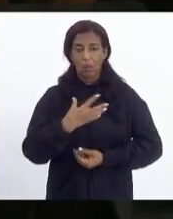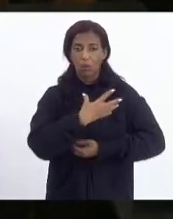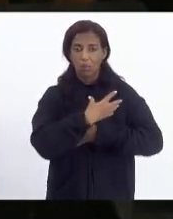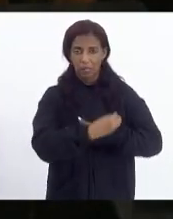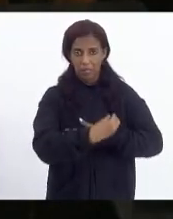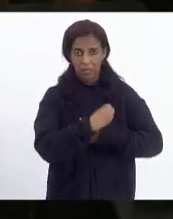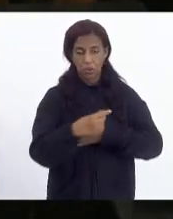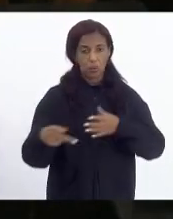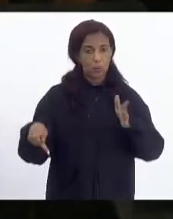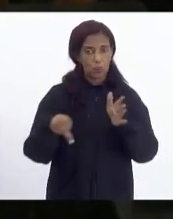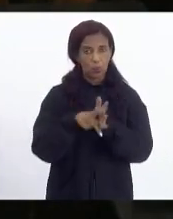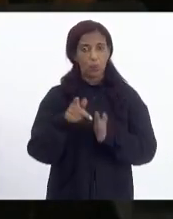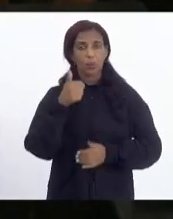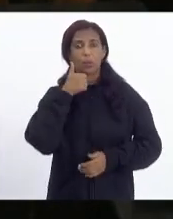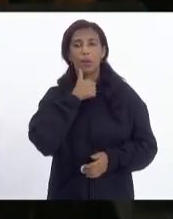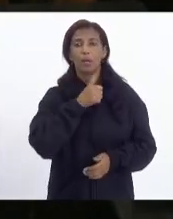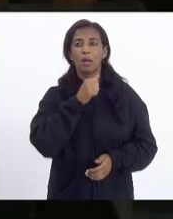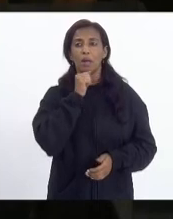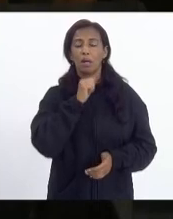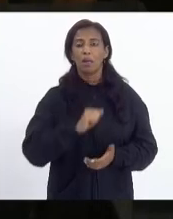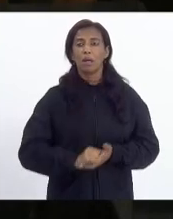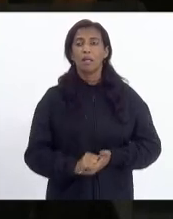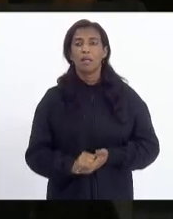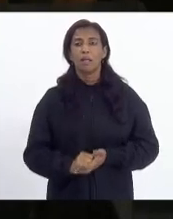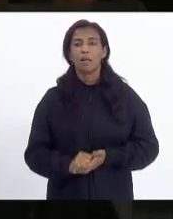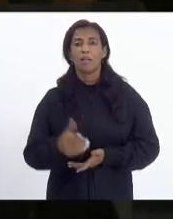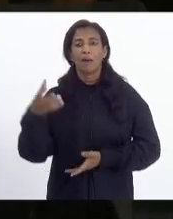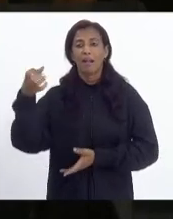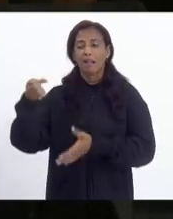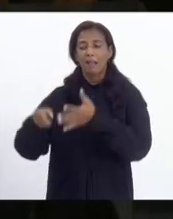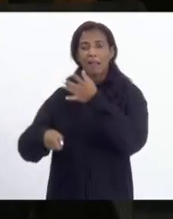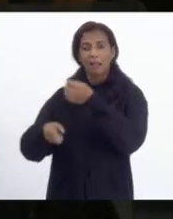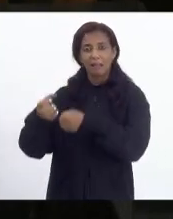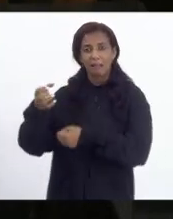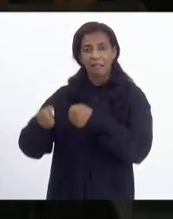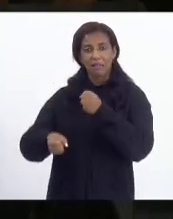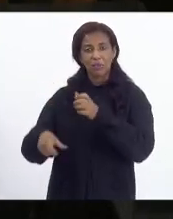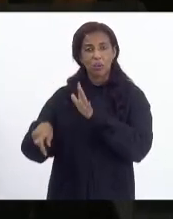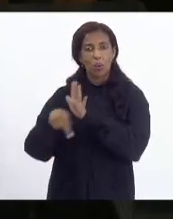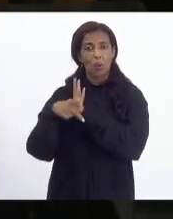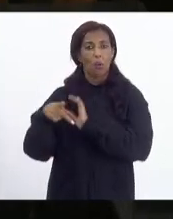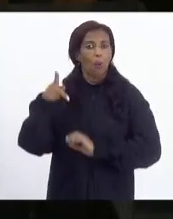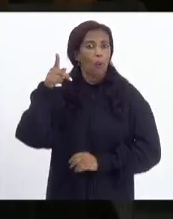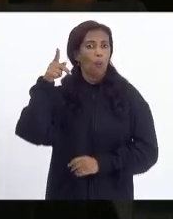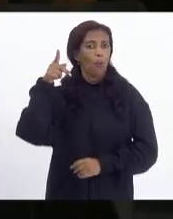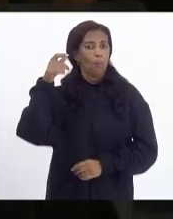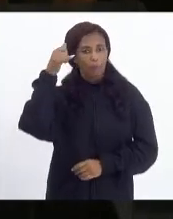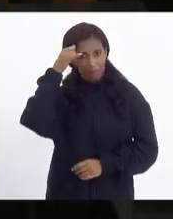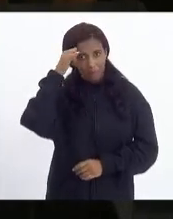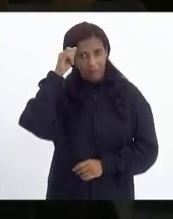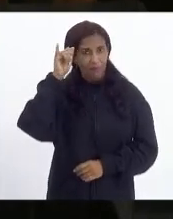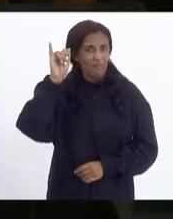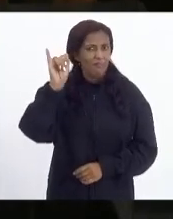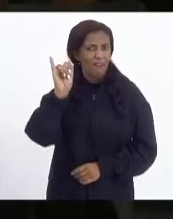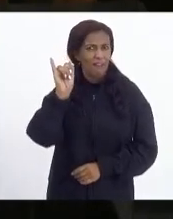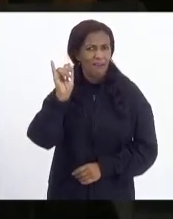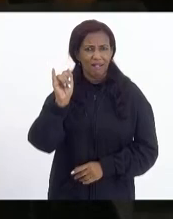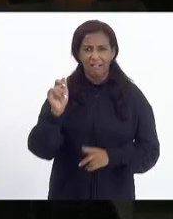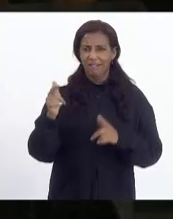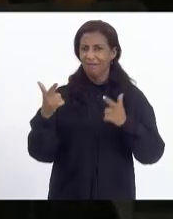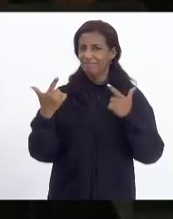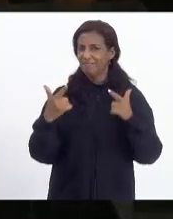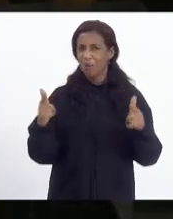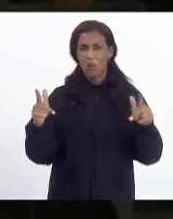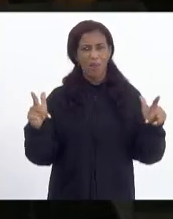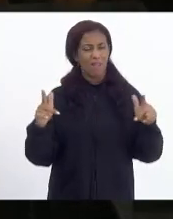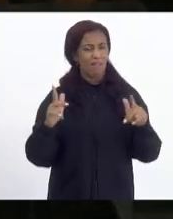leite materno vai tomar leite de vaca o que não tem a mesma